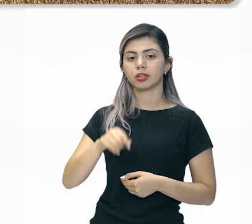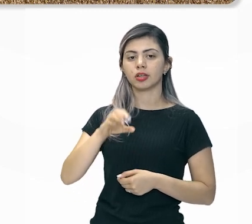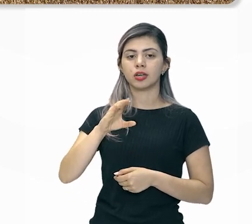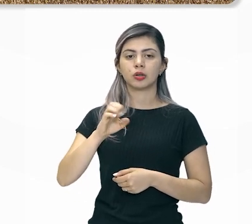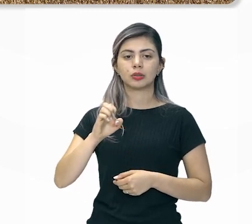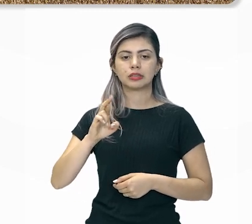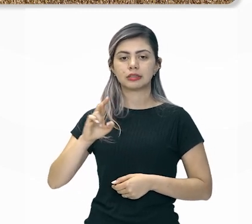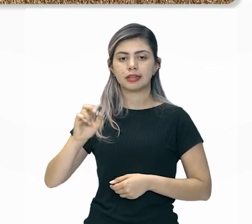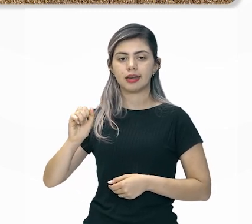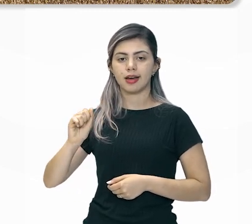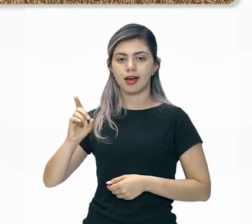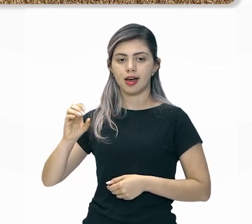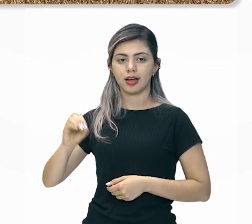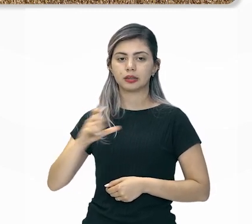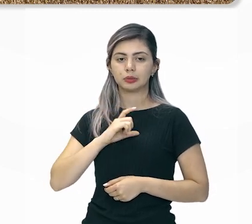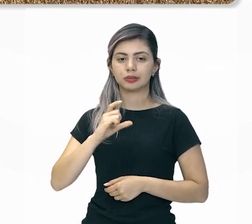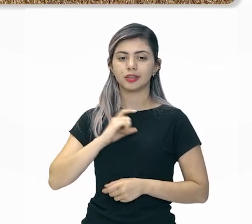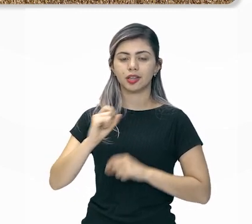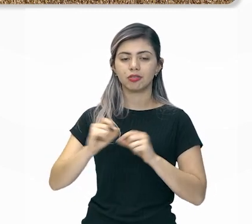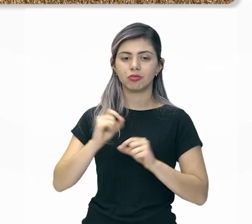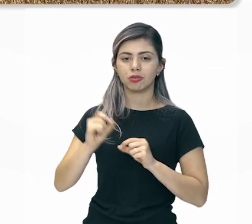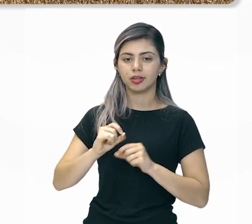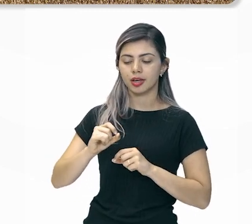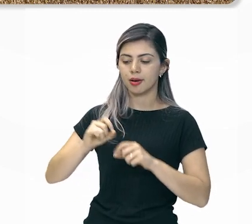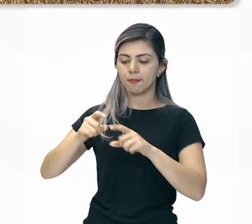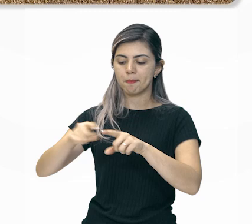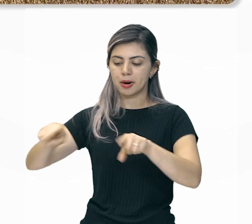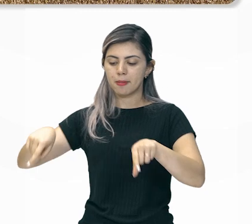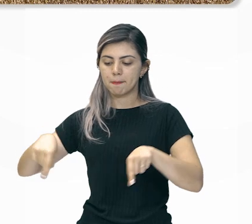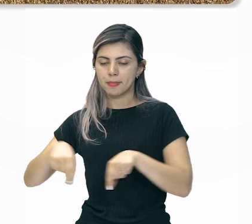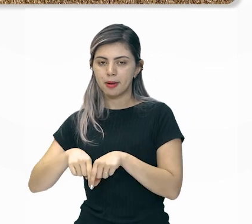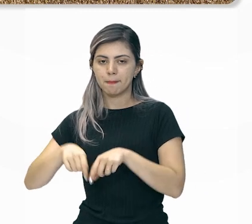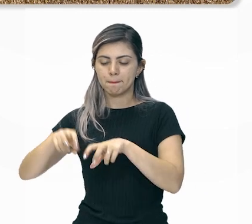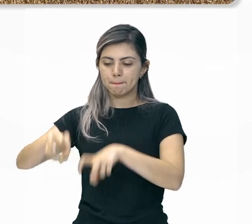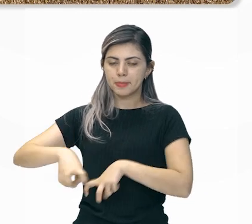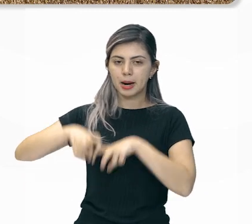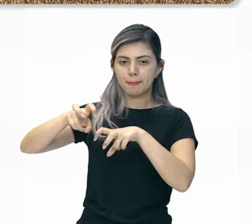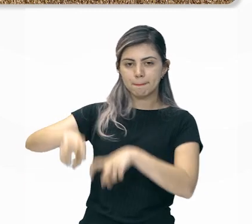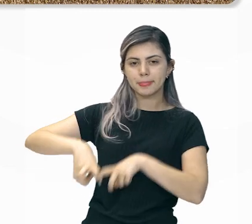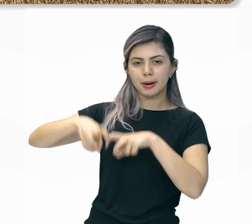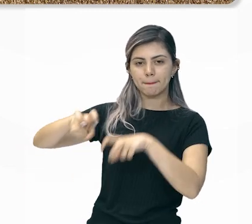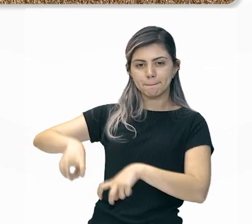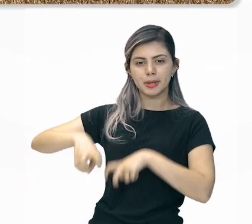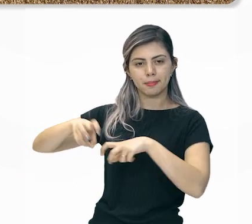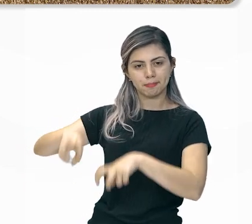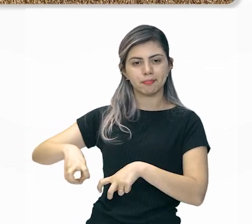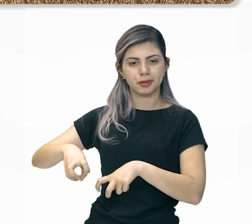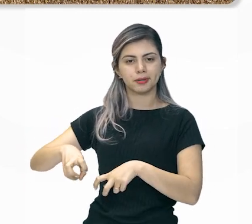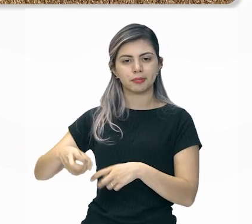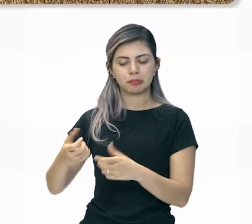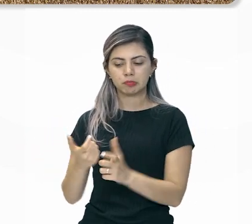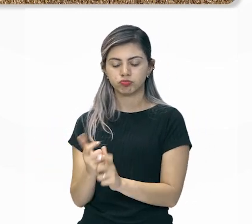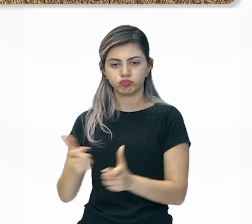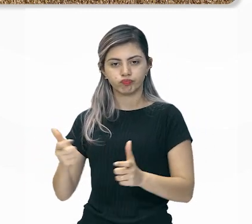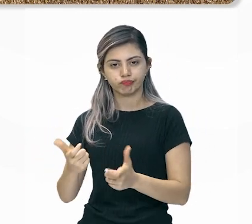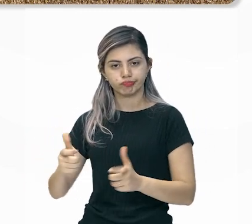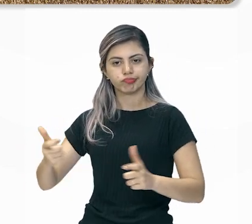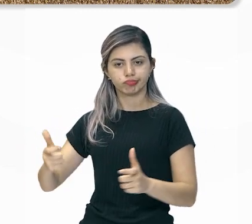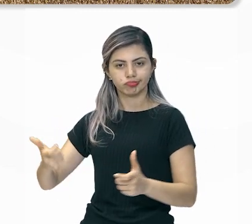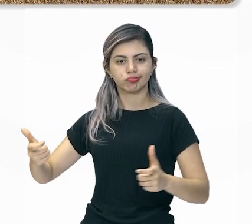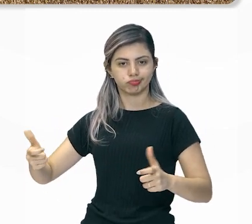se prejudicado um pouco, né? Por conta ali do aumento, né? A expansão ali da chamada